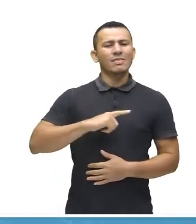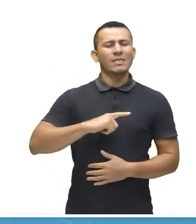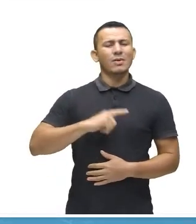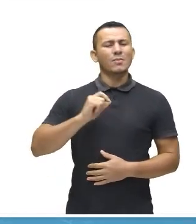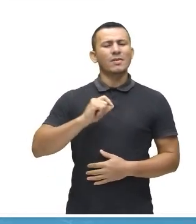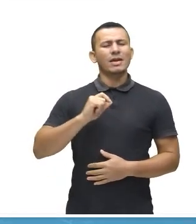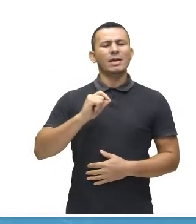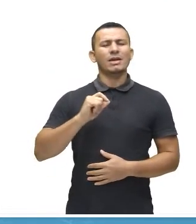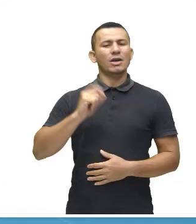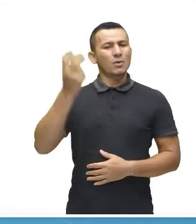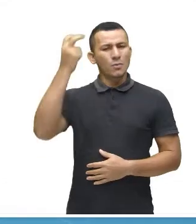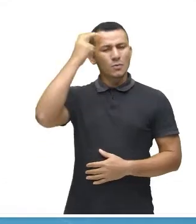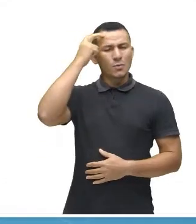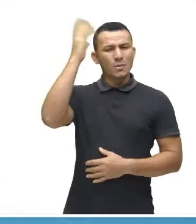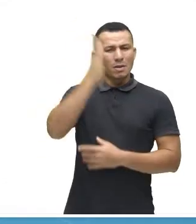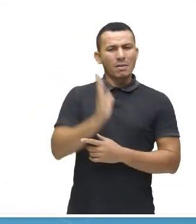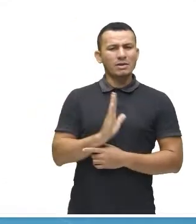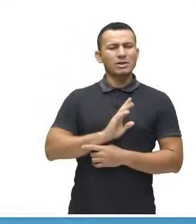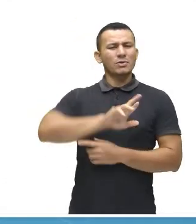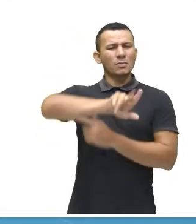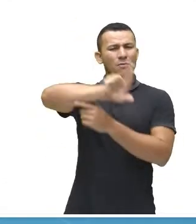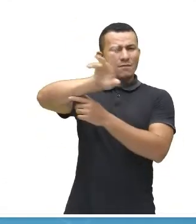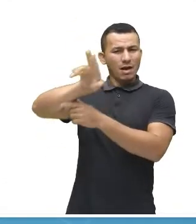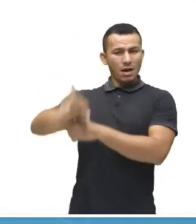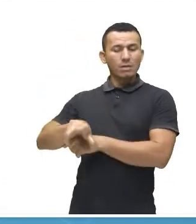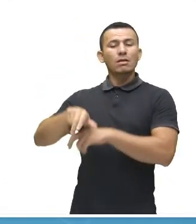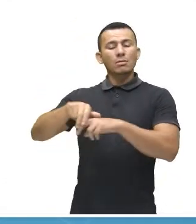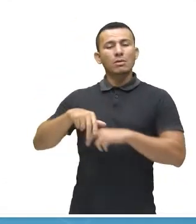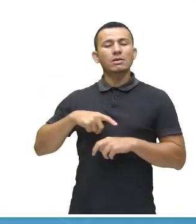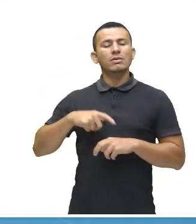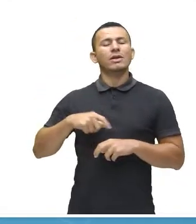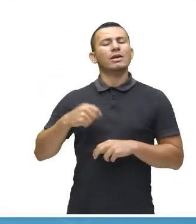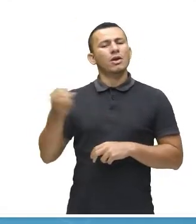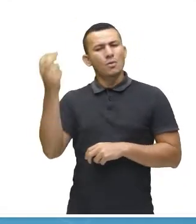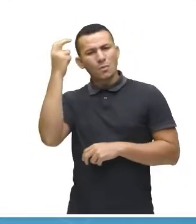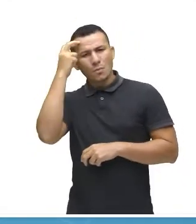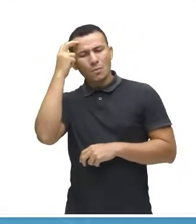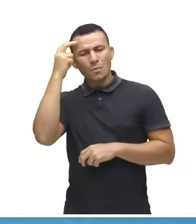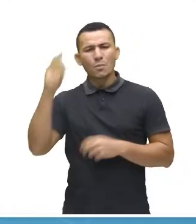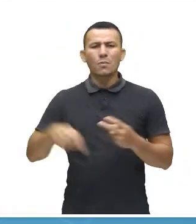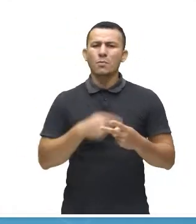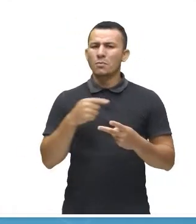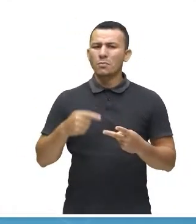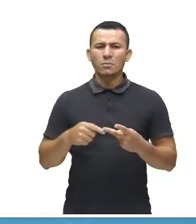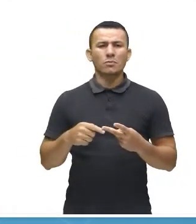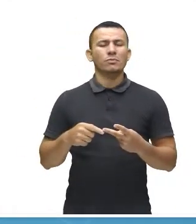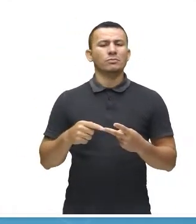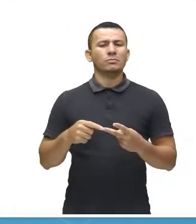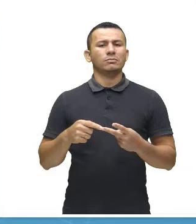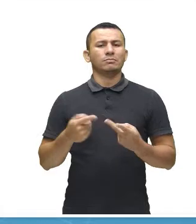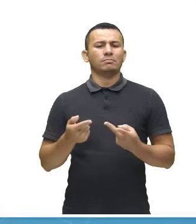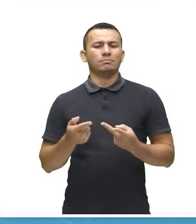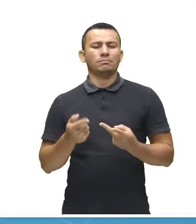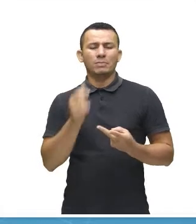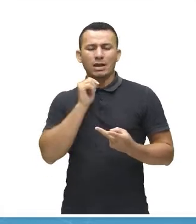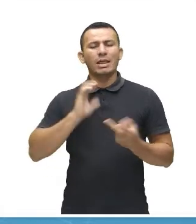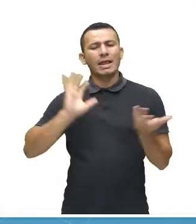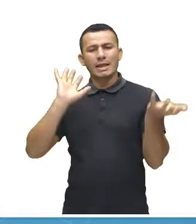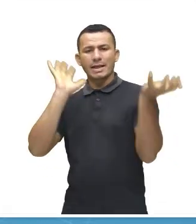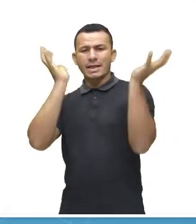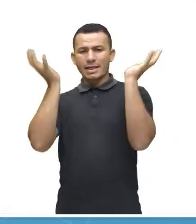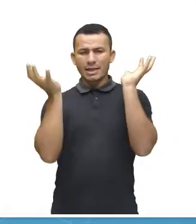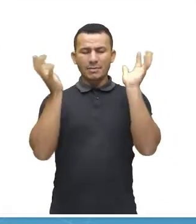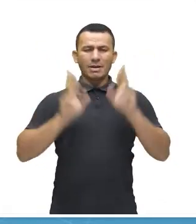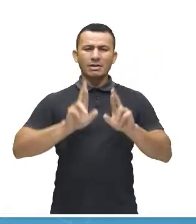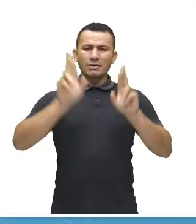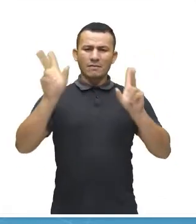Por que vários Brasis? Por conta das diferenças naturais, né? Ou seja, áreas com relevo diferente. Em algumas áreas